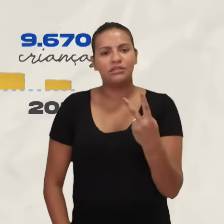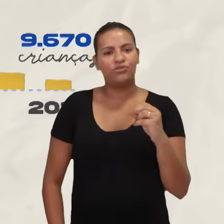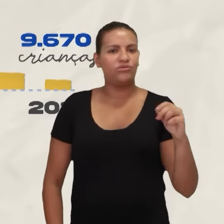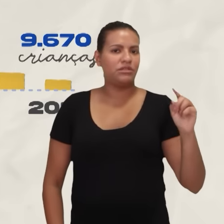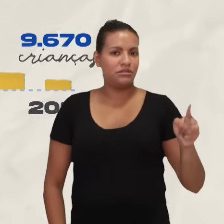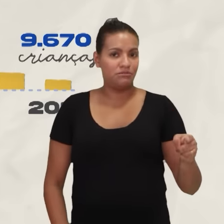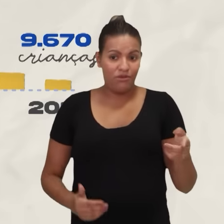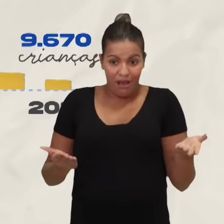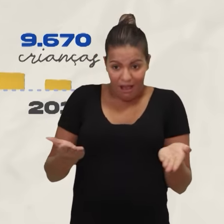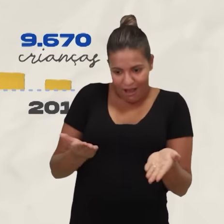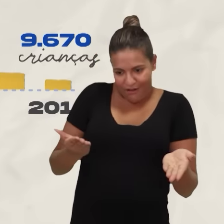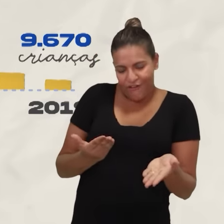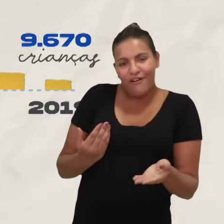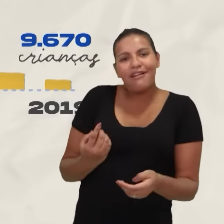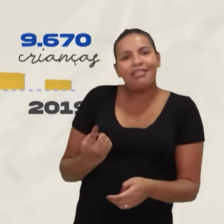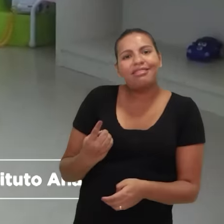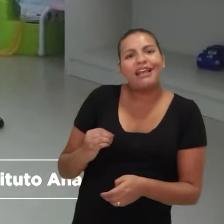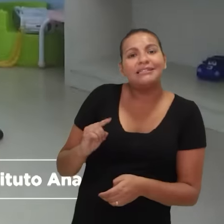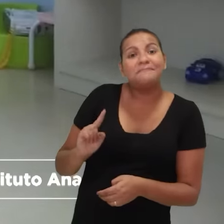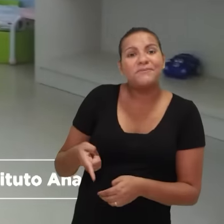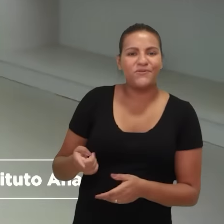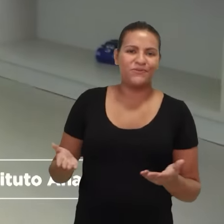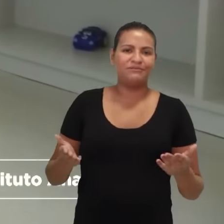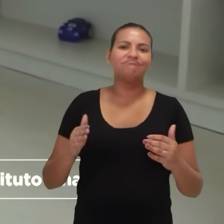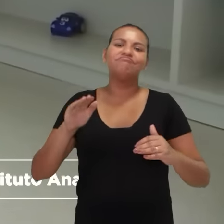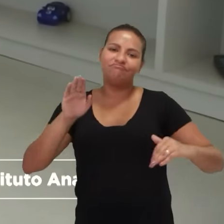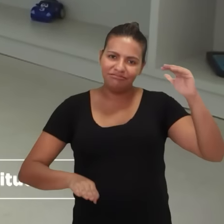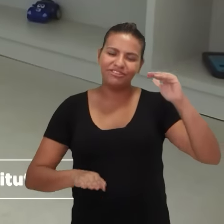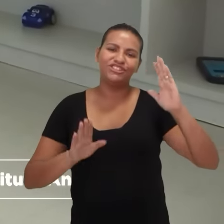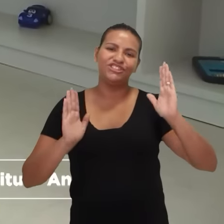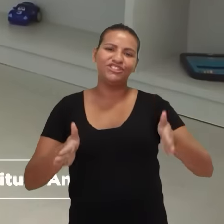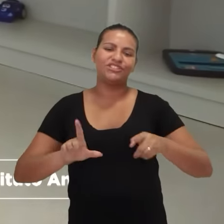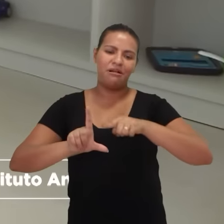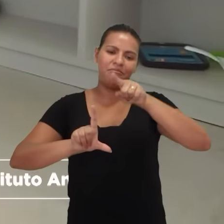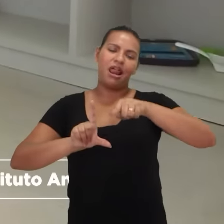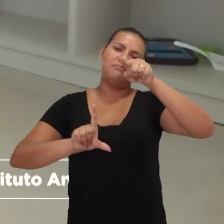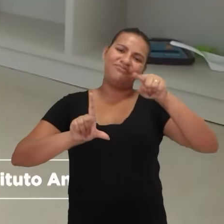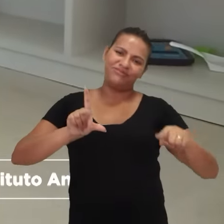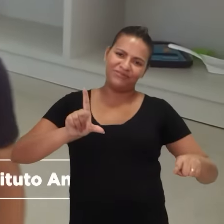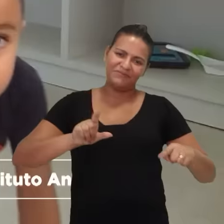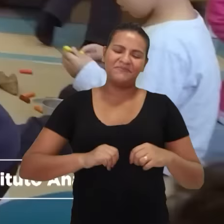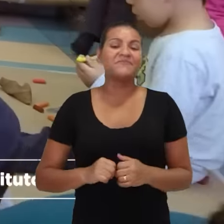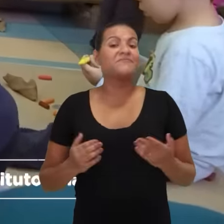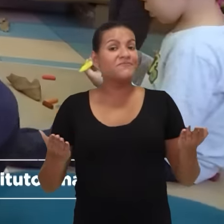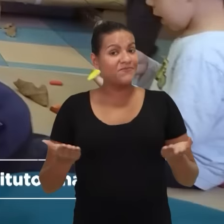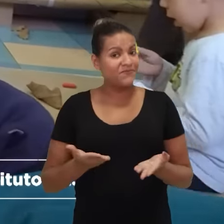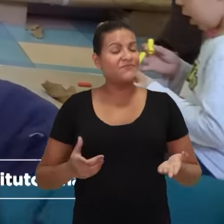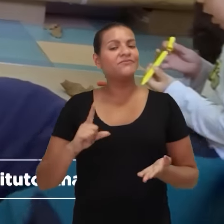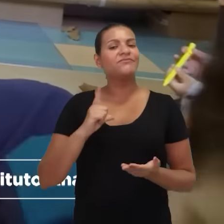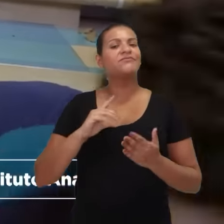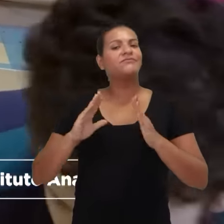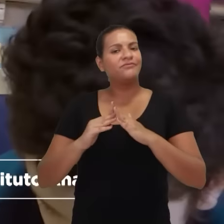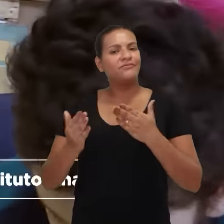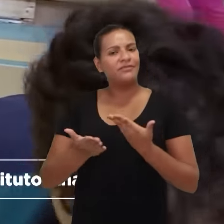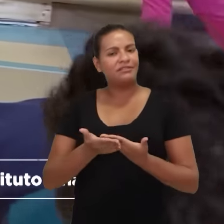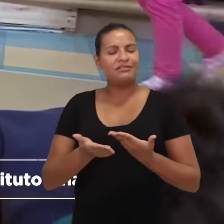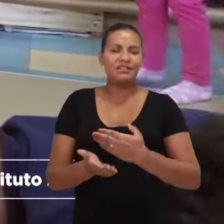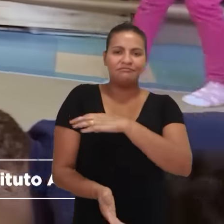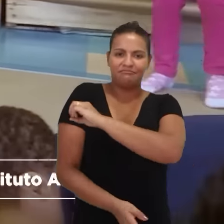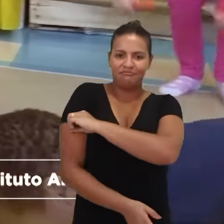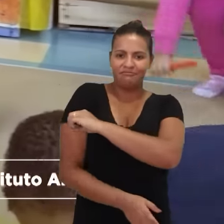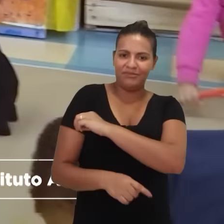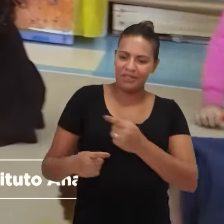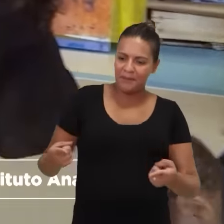para 10 mil em 2019. Em São Paulo, existem hoje mais de 2 mil creches conveniadas parceiras, responsáveis